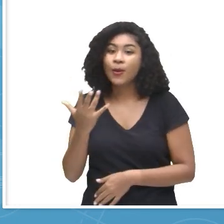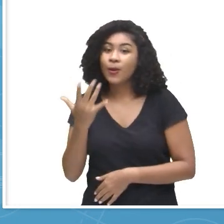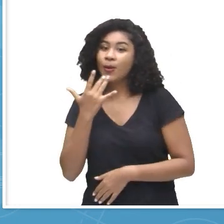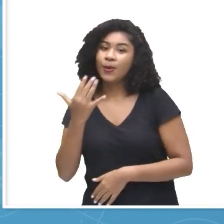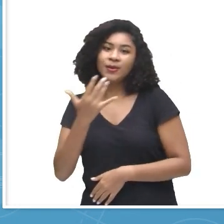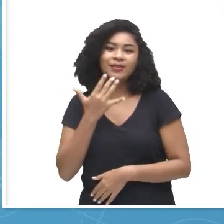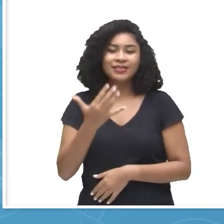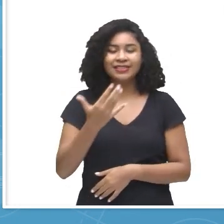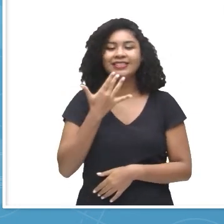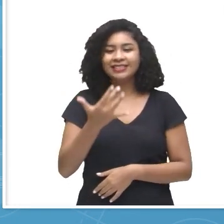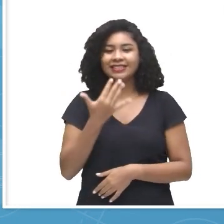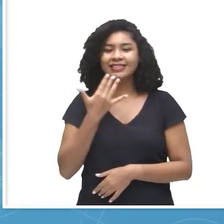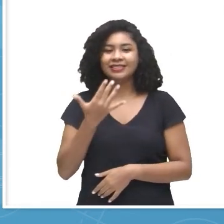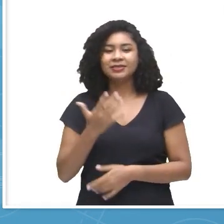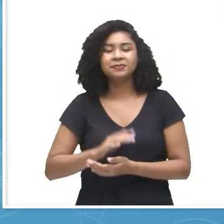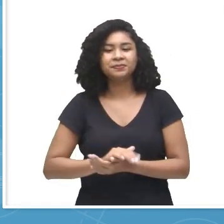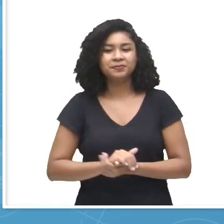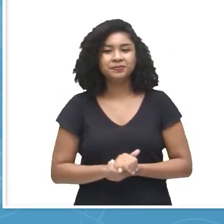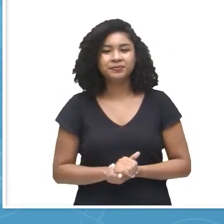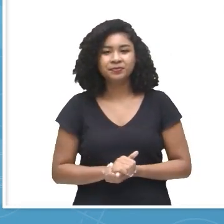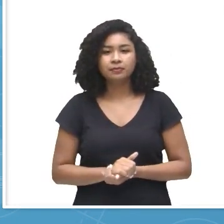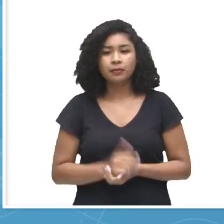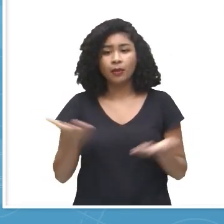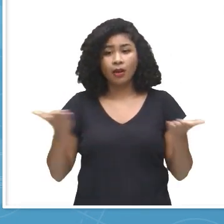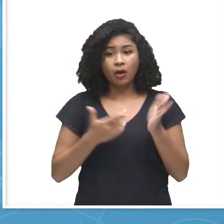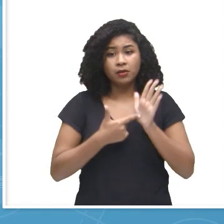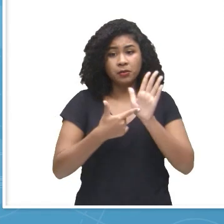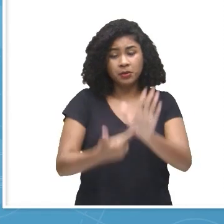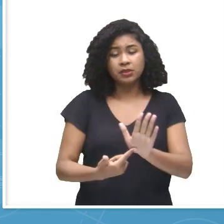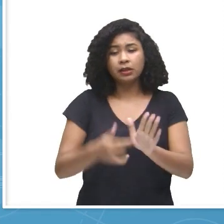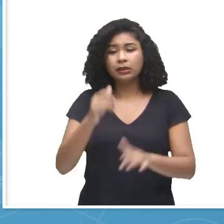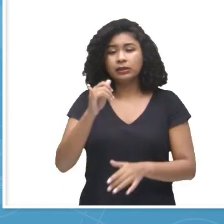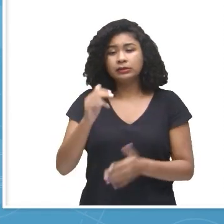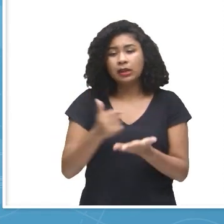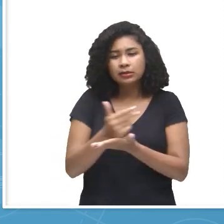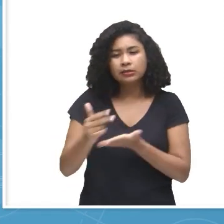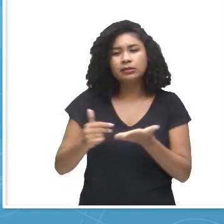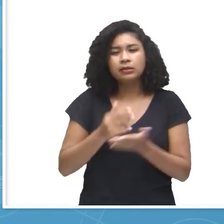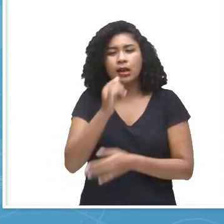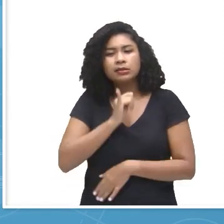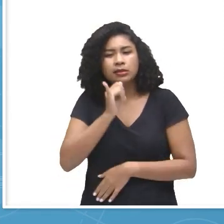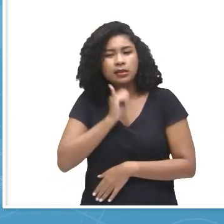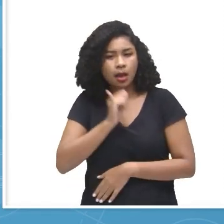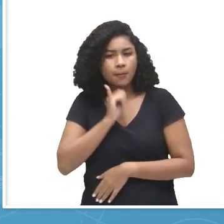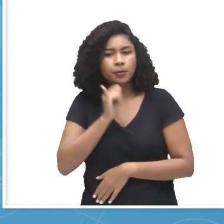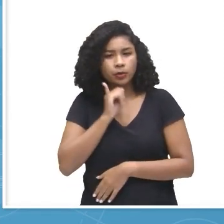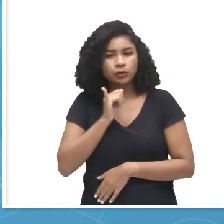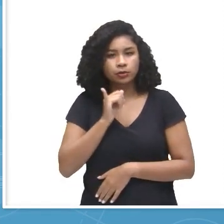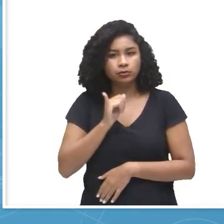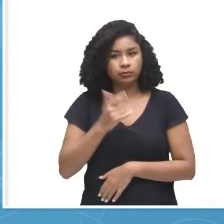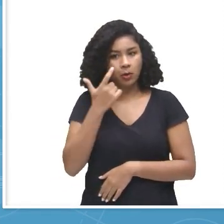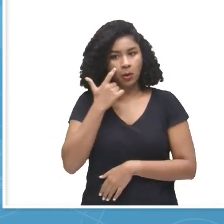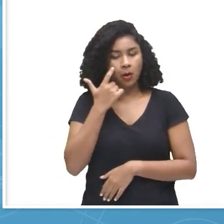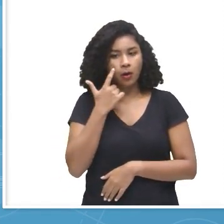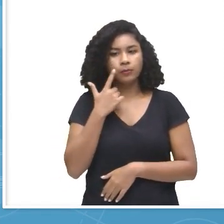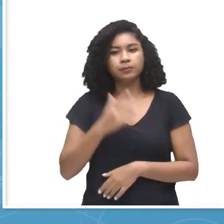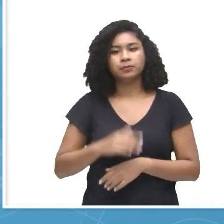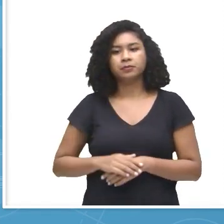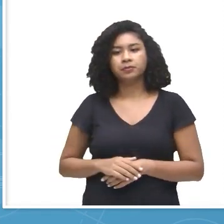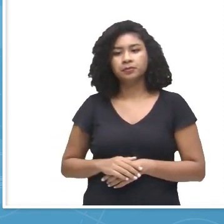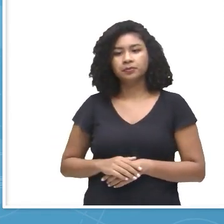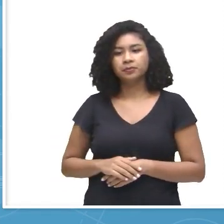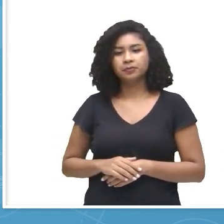pechinchas. Agora a gente vai ver alguns exemplos, né, dessas propagandas, que elas foram se aprimorando com o passar do